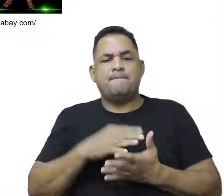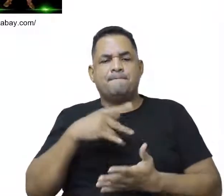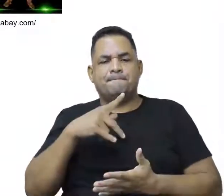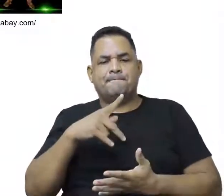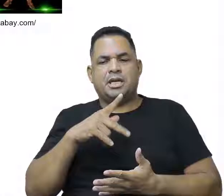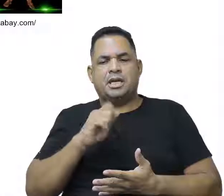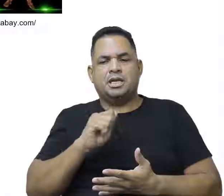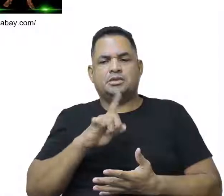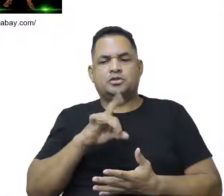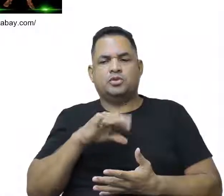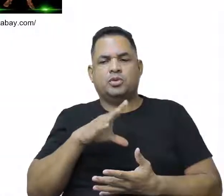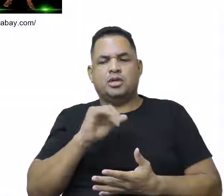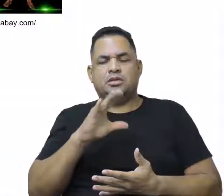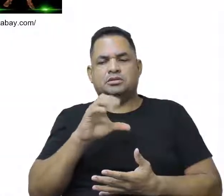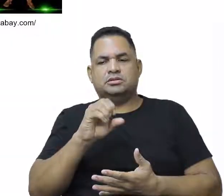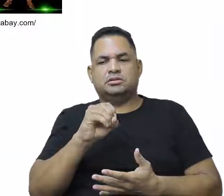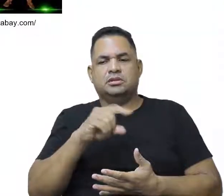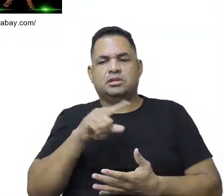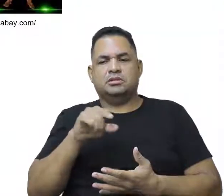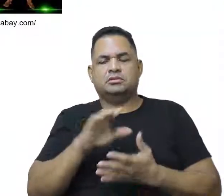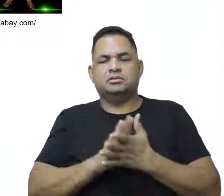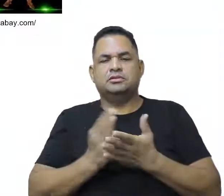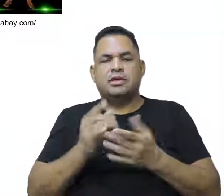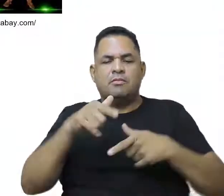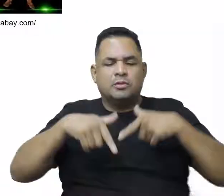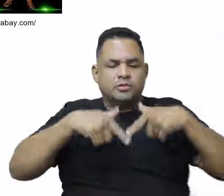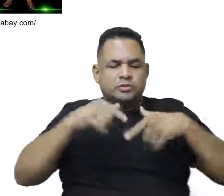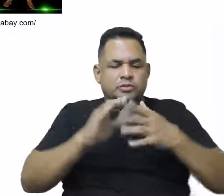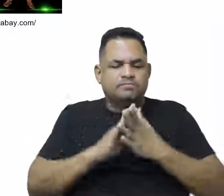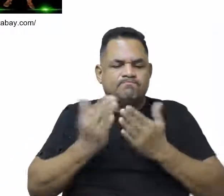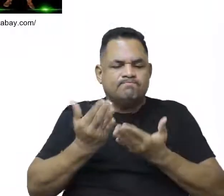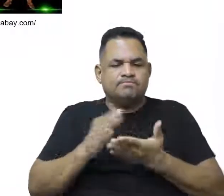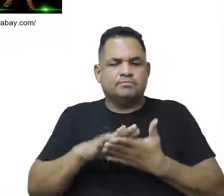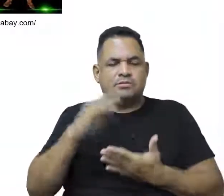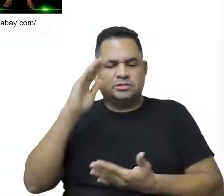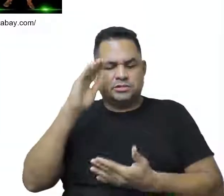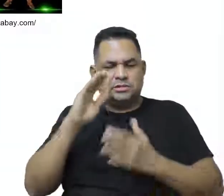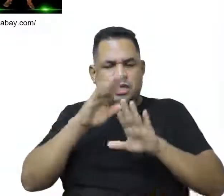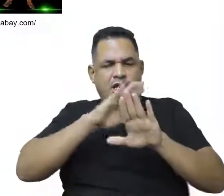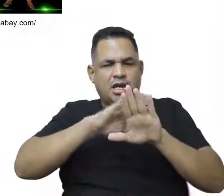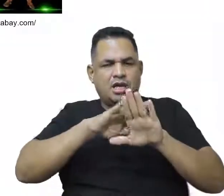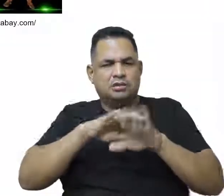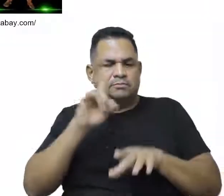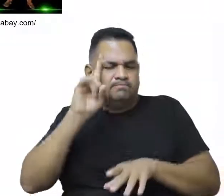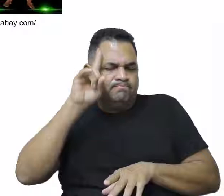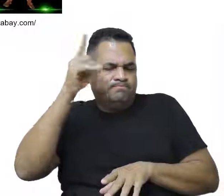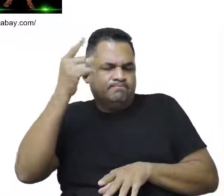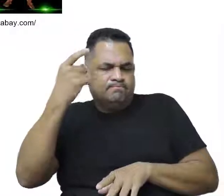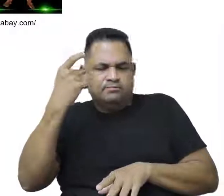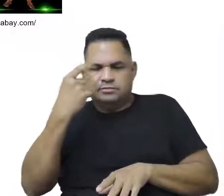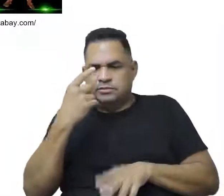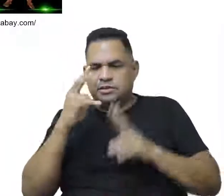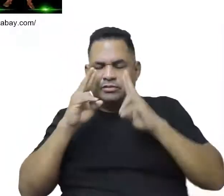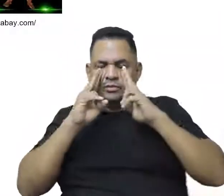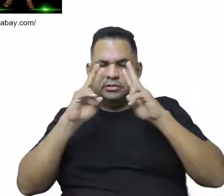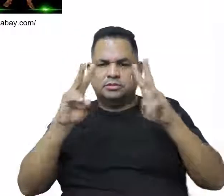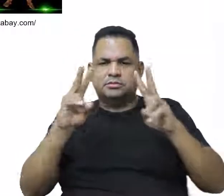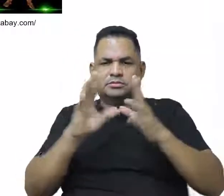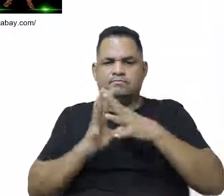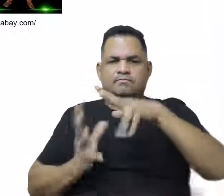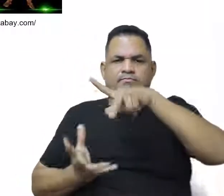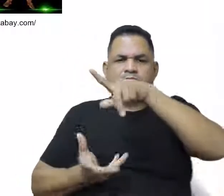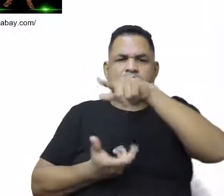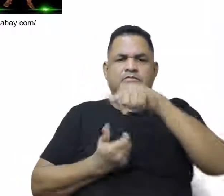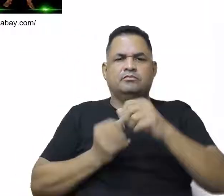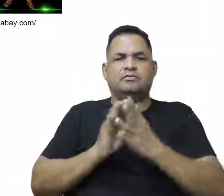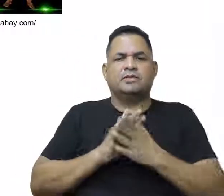persuasão, que vai produzindo um consenso, né? Essa ideologia como visão de mundo. Eu vou produzindo a minha visão de mundo e